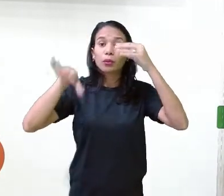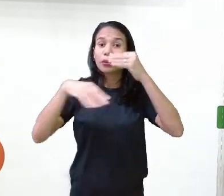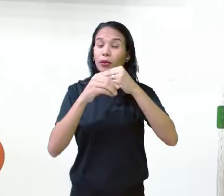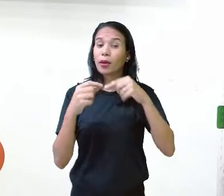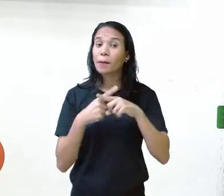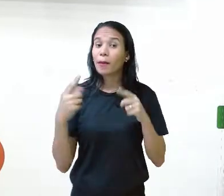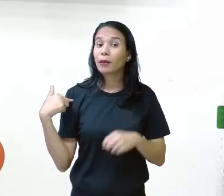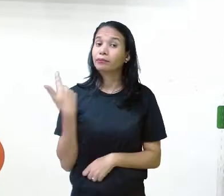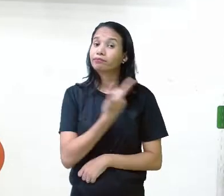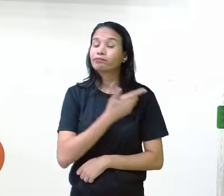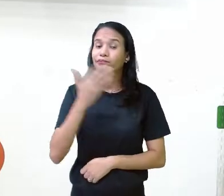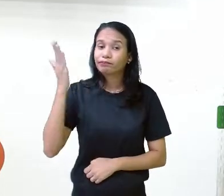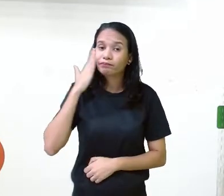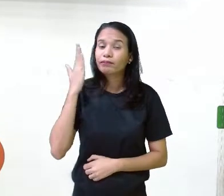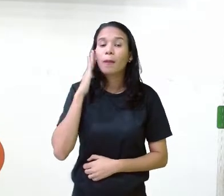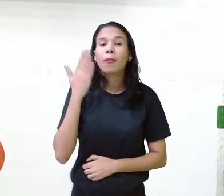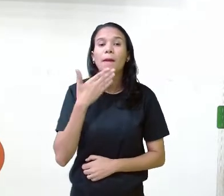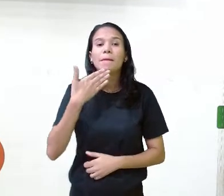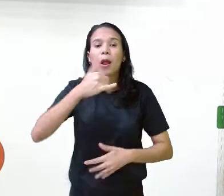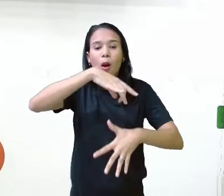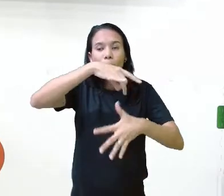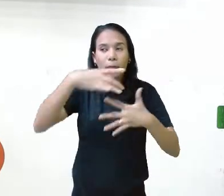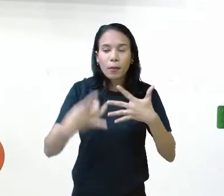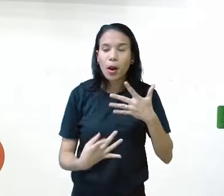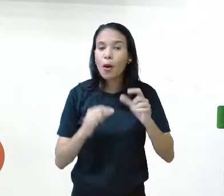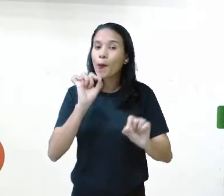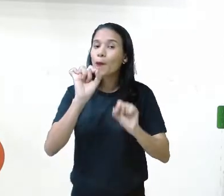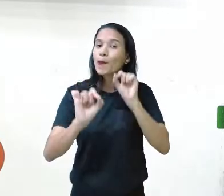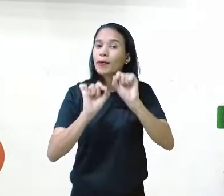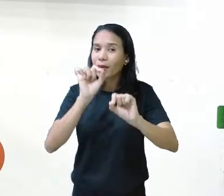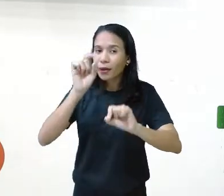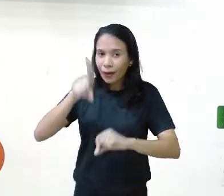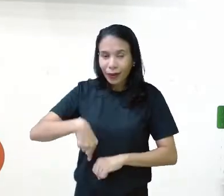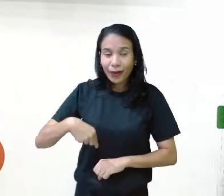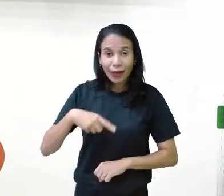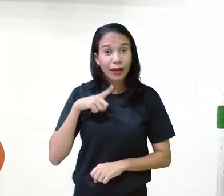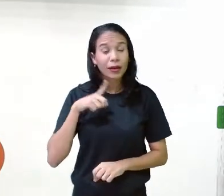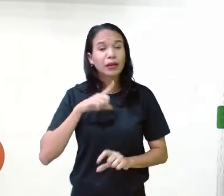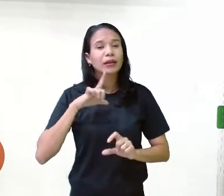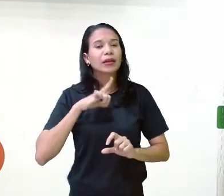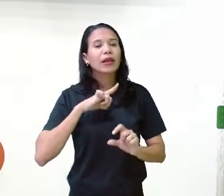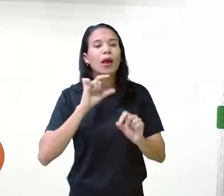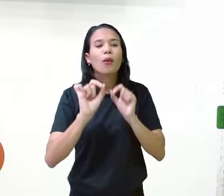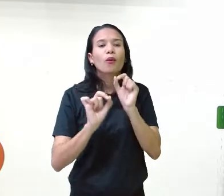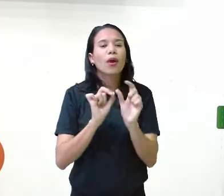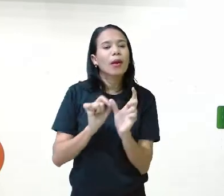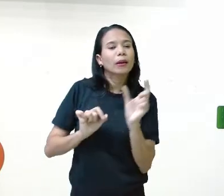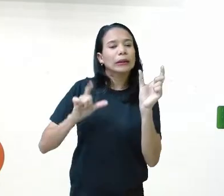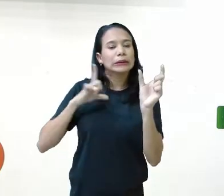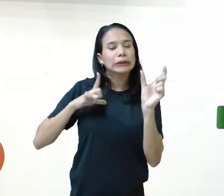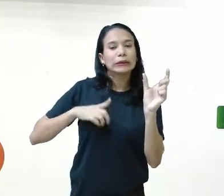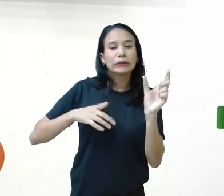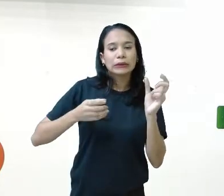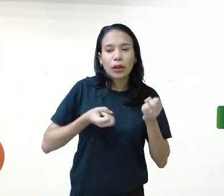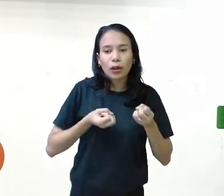Mas vamos entender um pouquinho melhor sobre o que é dislexia e o que